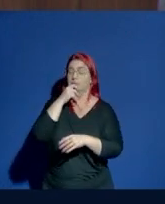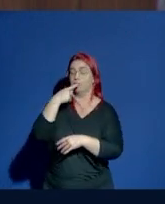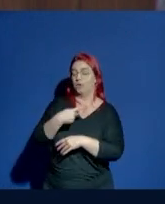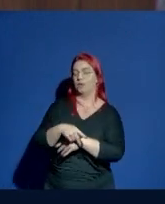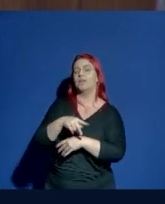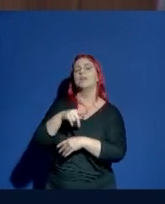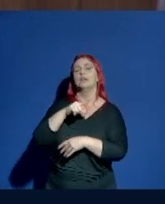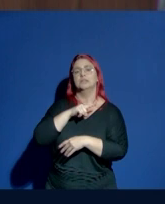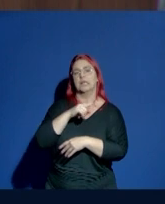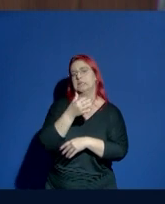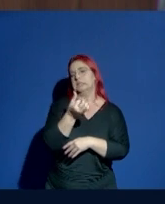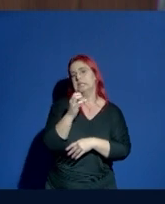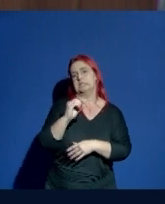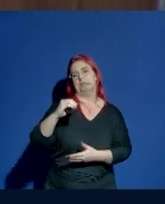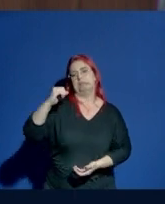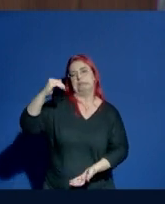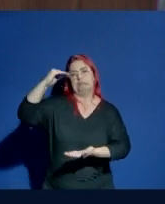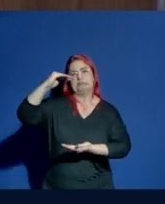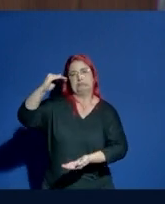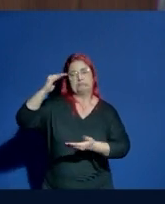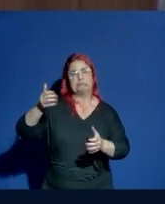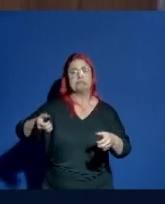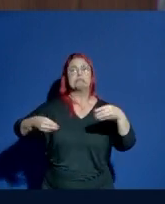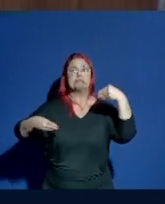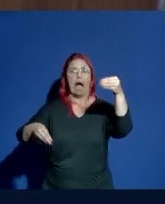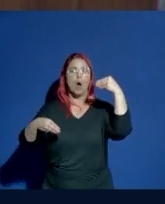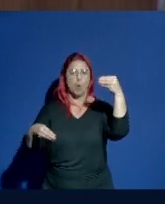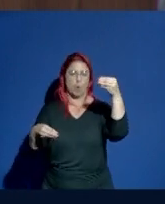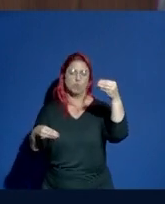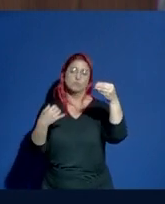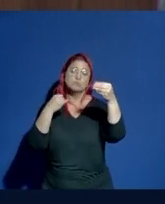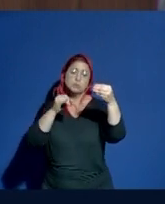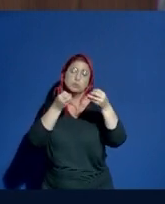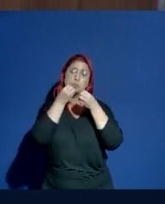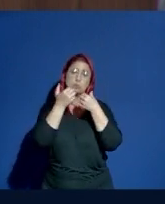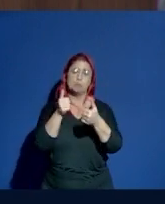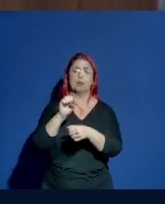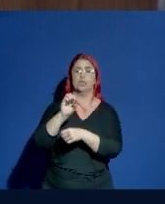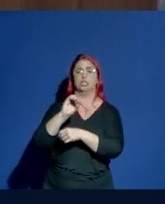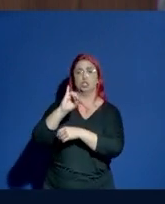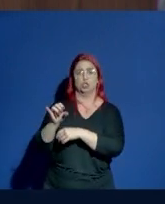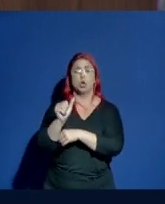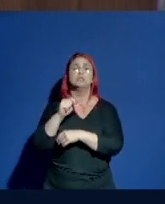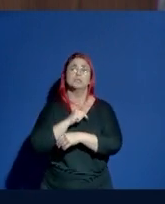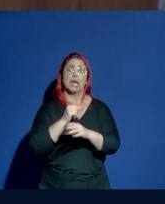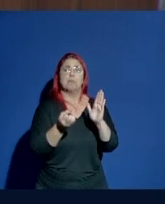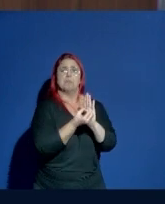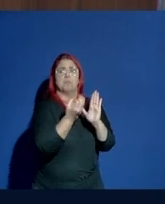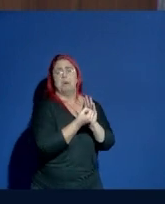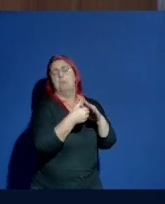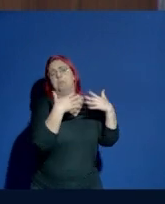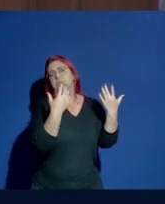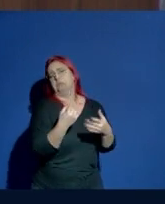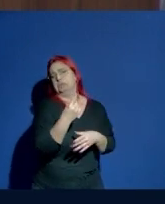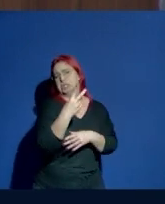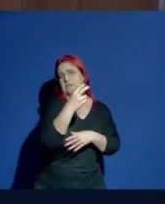de 60 sacos, quando tudo corre muito bem. E temos campeões de produtividade com mais de 120, 130, e temos casos